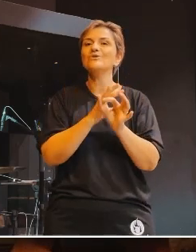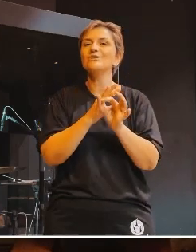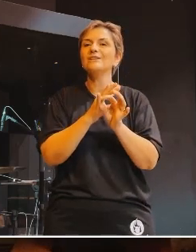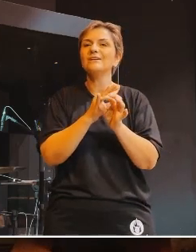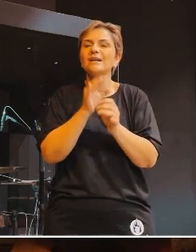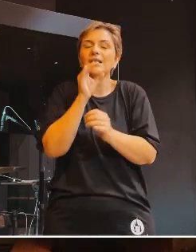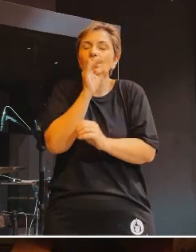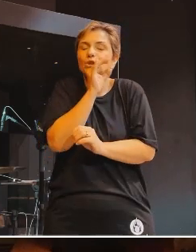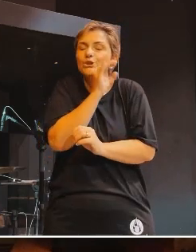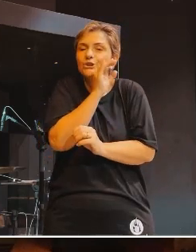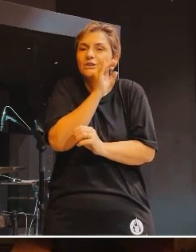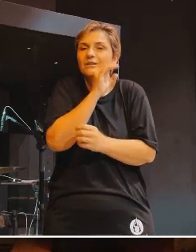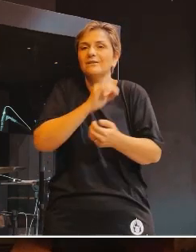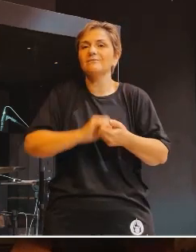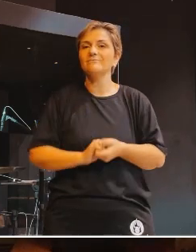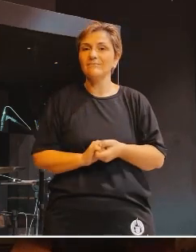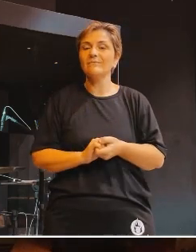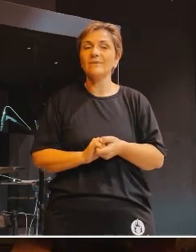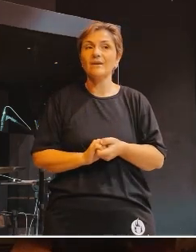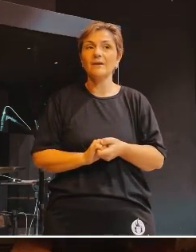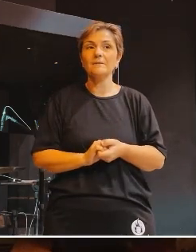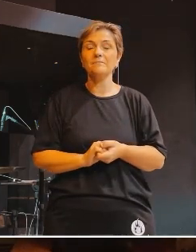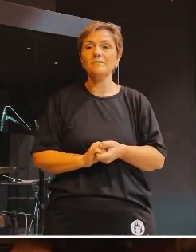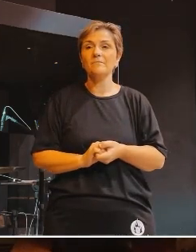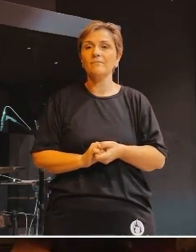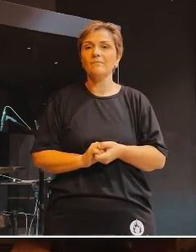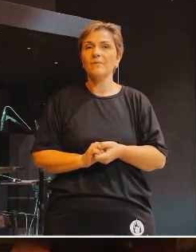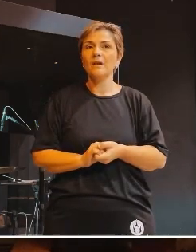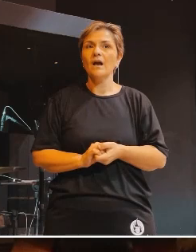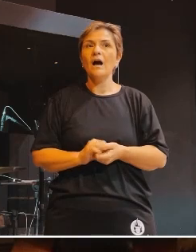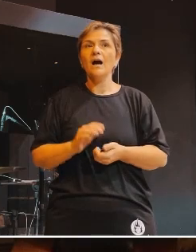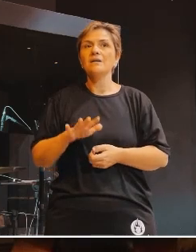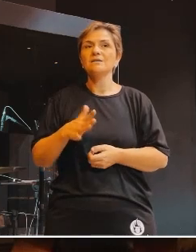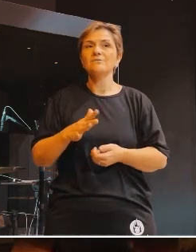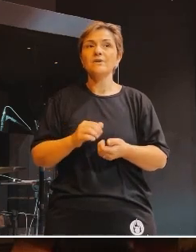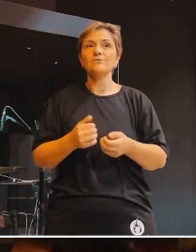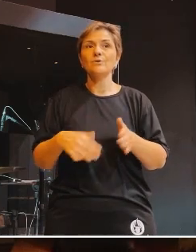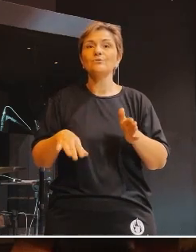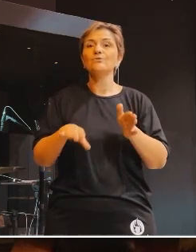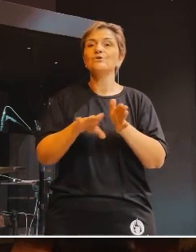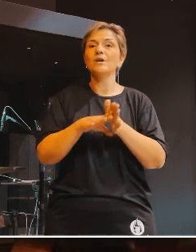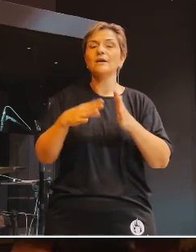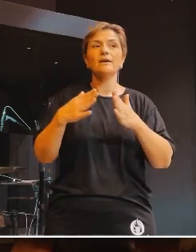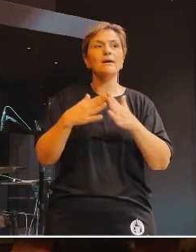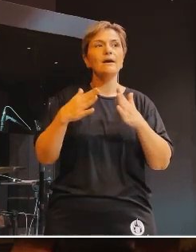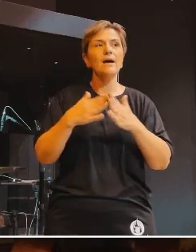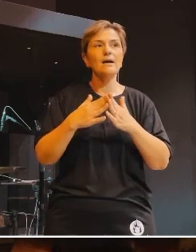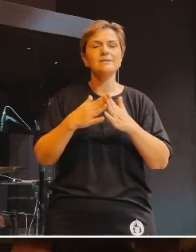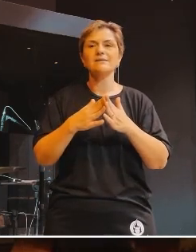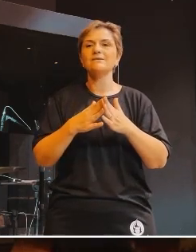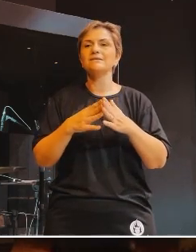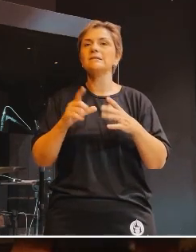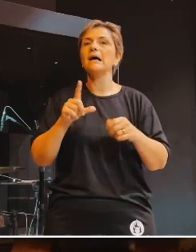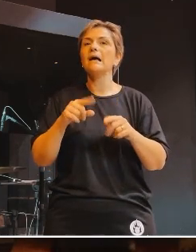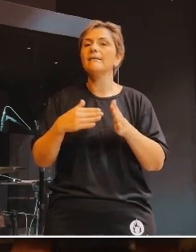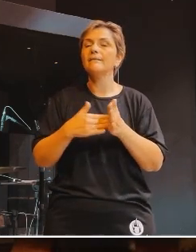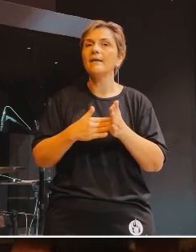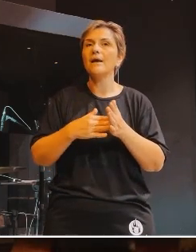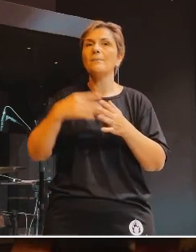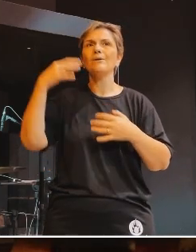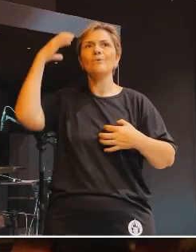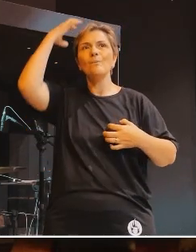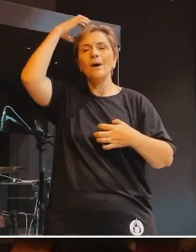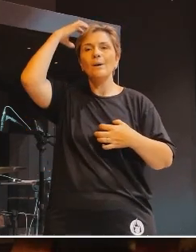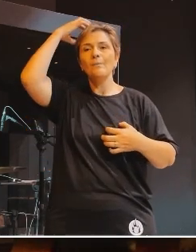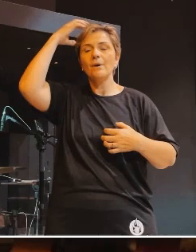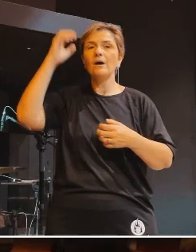tomar banho, às vezes até já deu desânimo em tomar banho, né? E eu lembro que também na minha casa, quando eu tinha os meus irmãos,